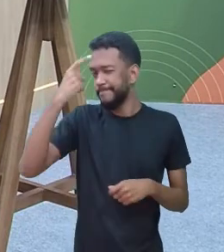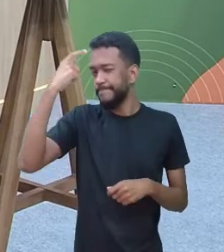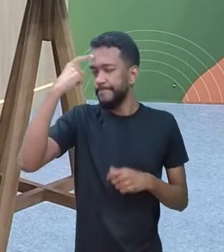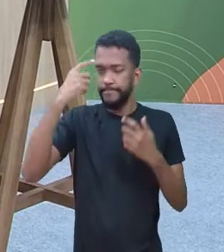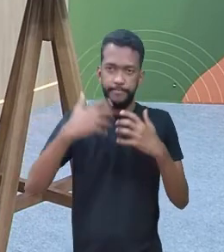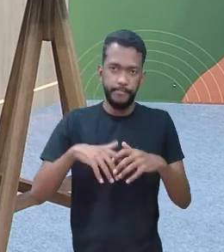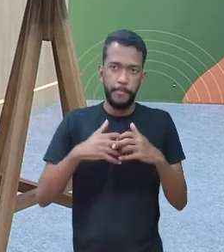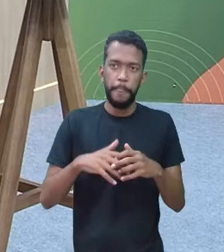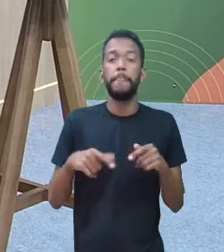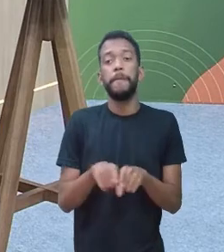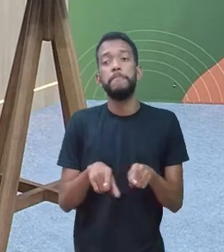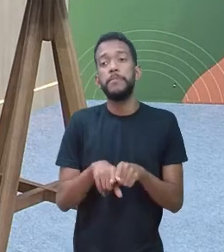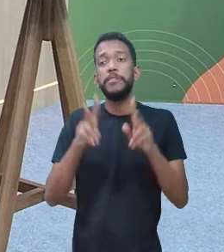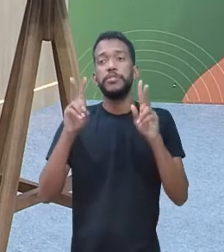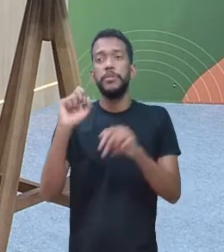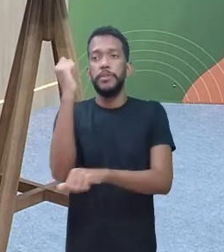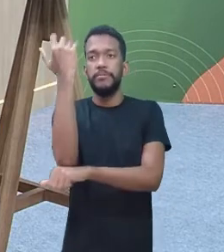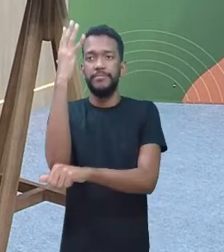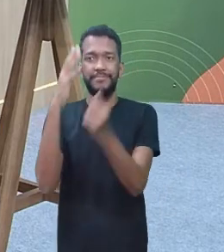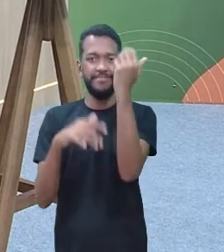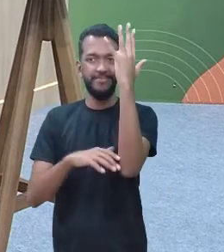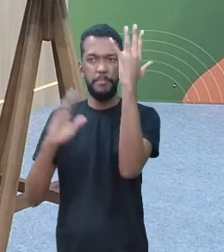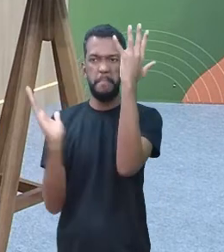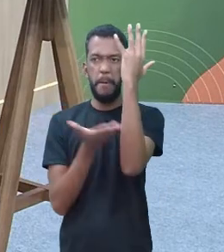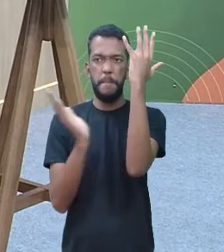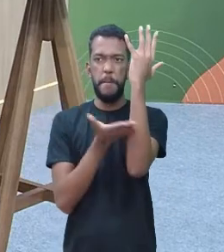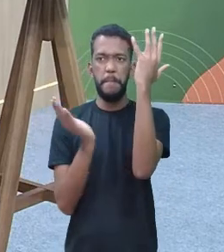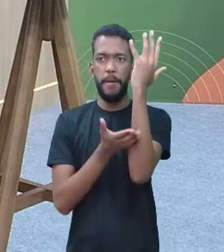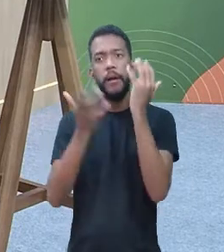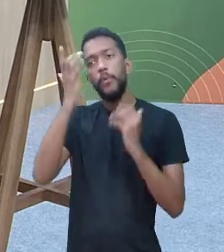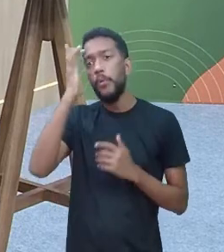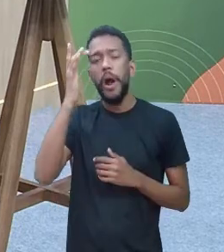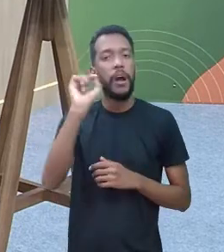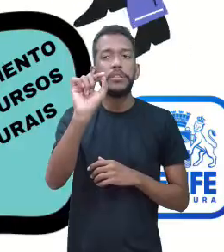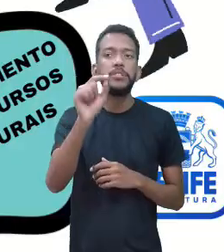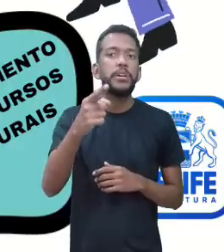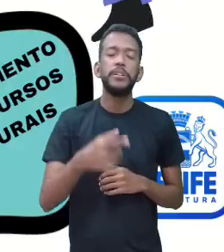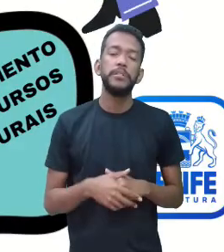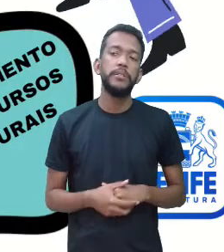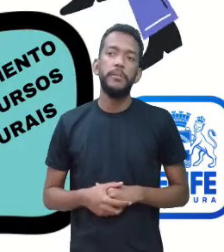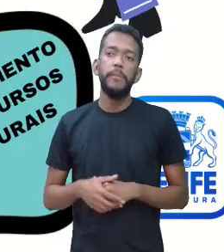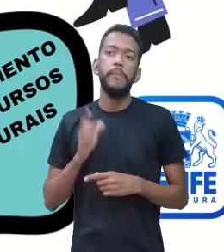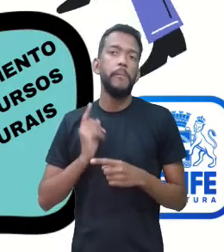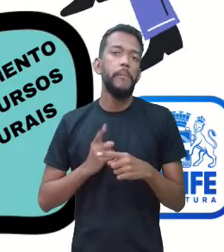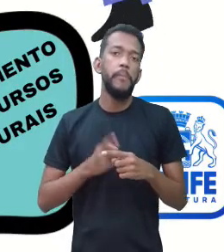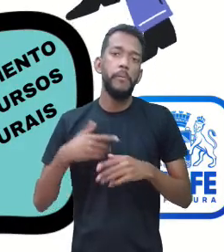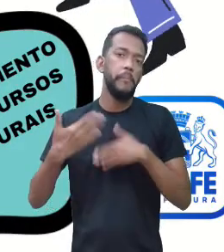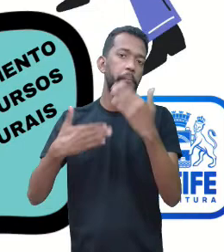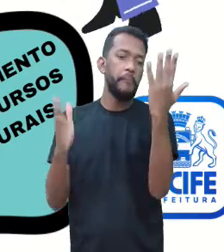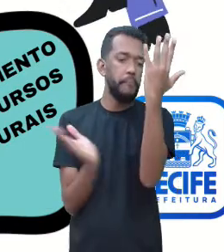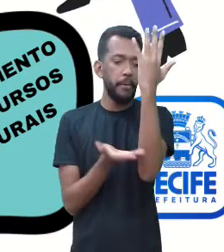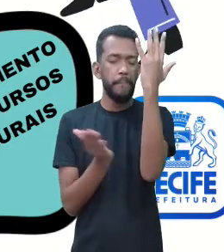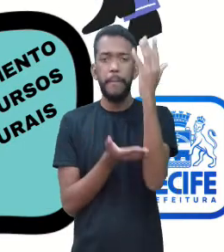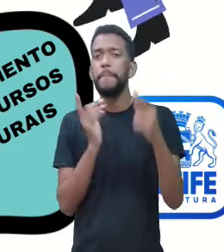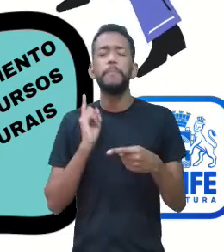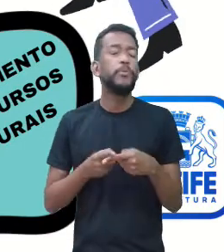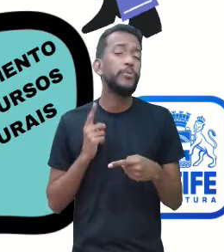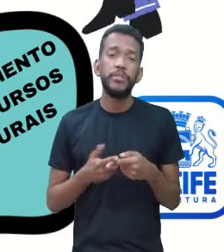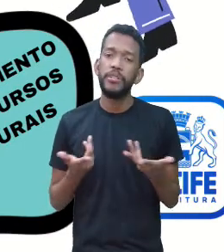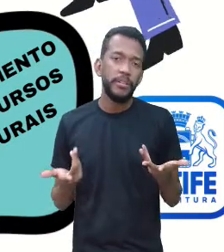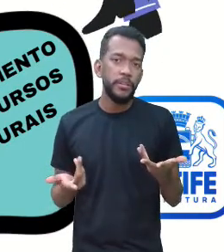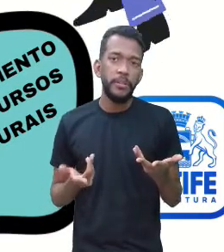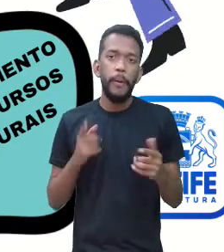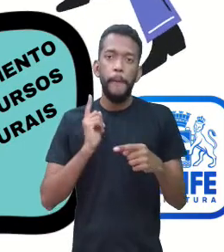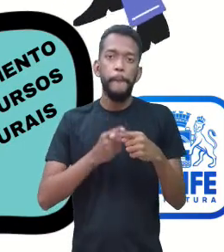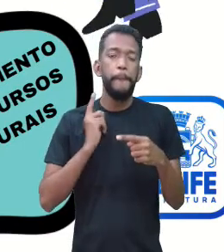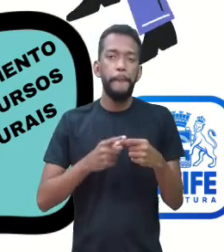pensar. E a questão do desmatamento? Por que estão promovendo isso? Por que esse desmatamento está